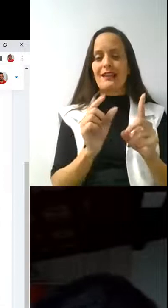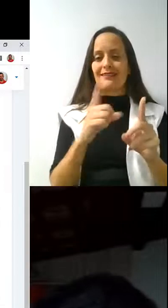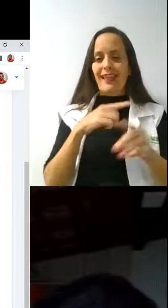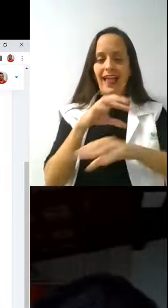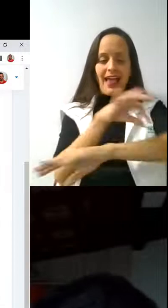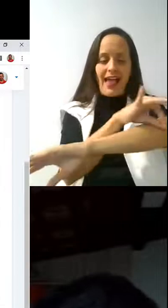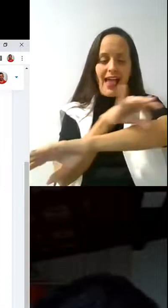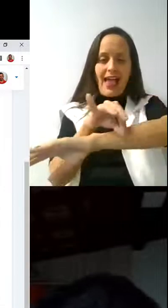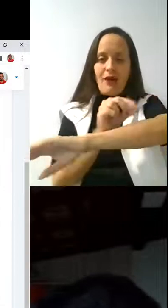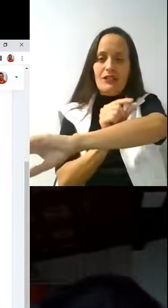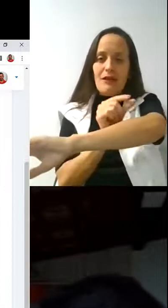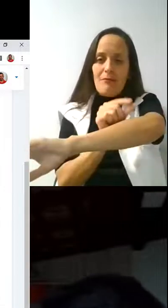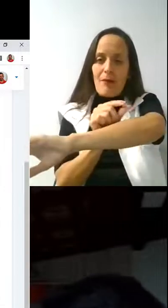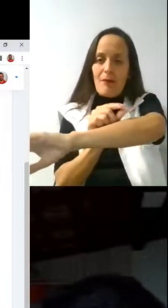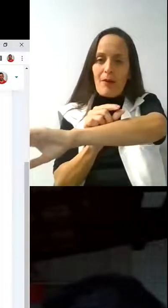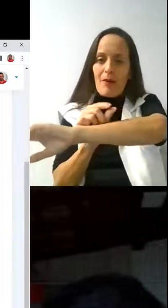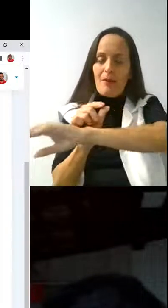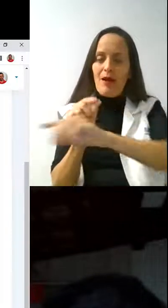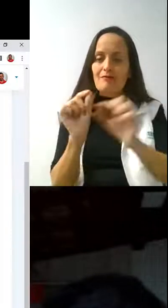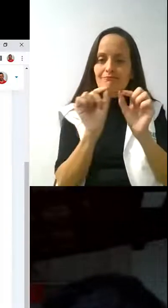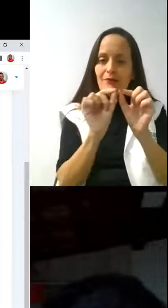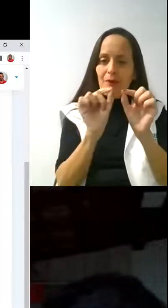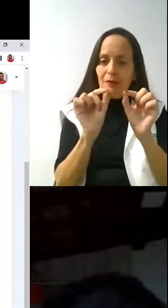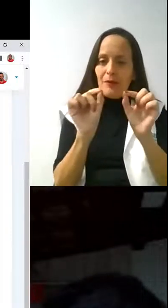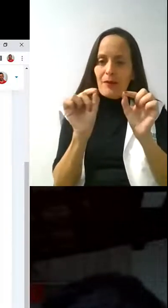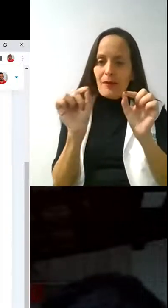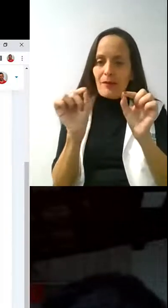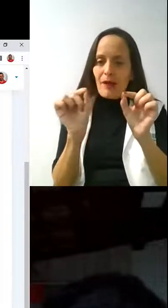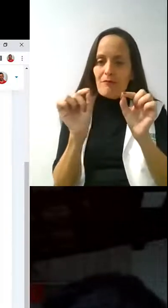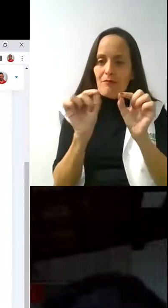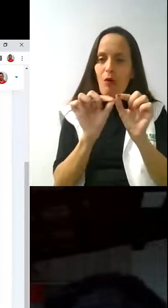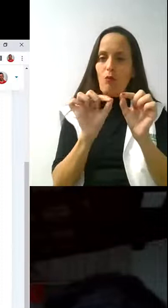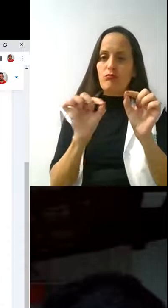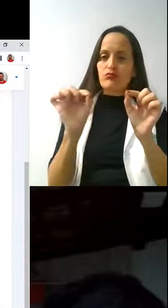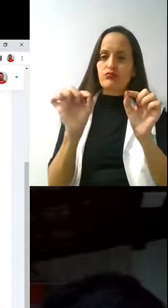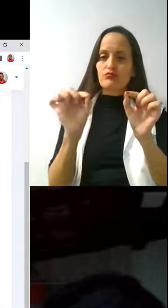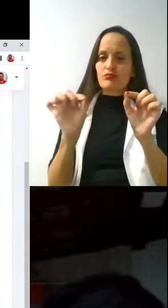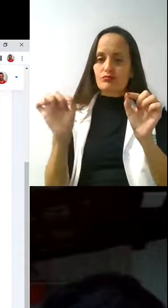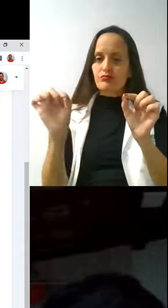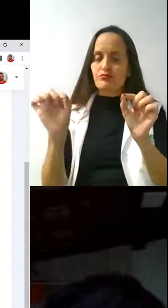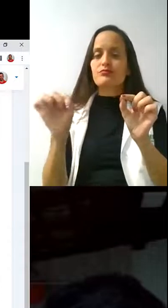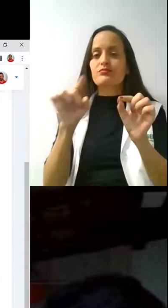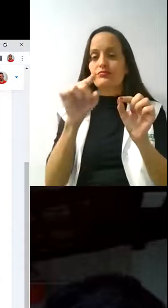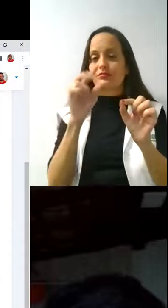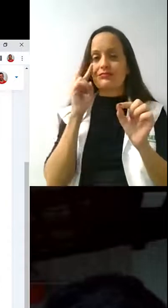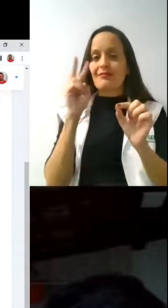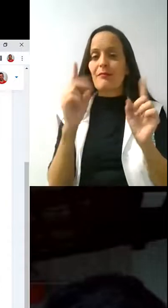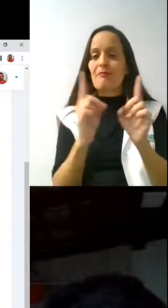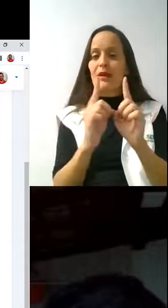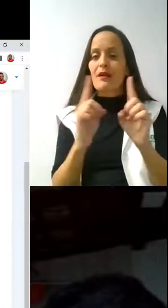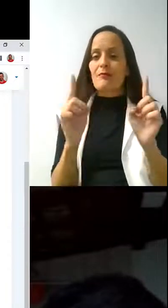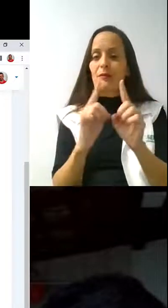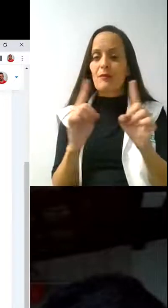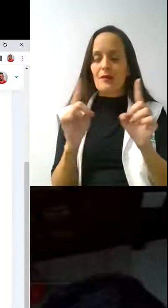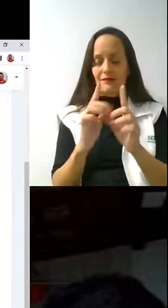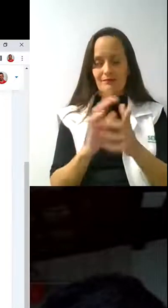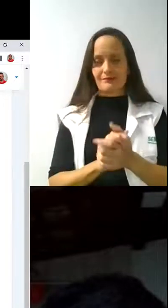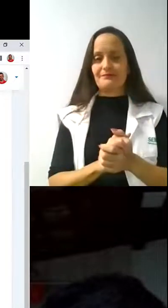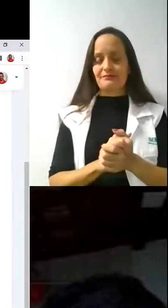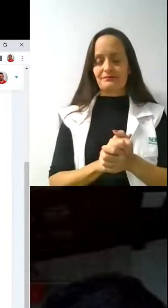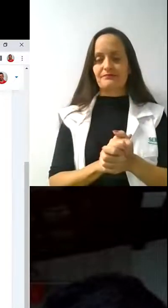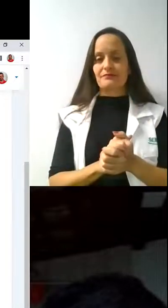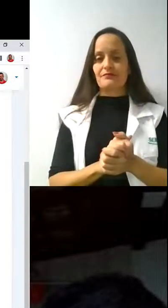25, todas as escalas de quê? De redução, né? Por quê? Você tem um objeto lá na realidade, sei lá, uma distância